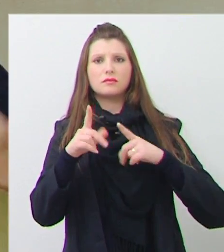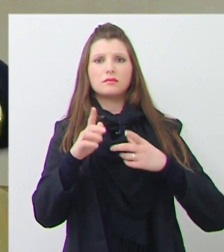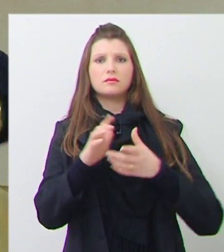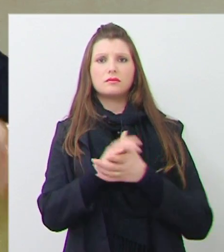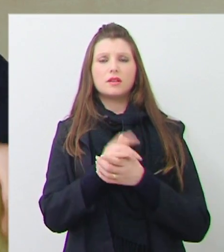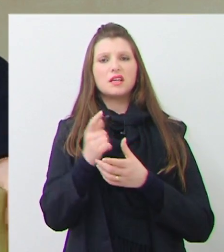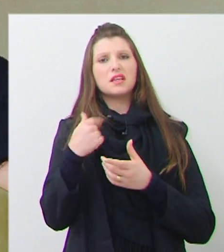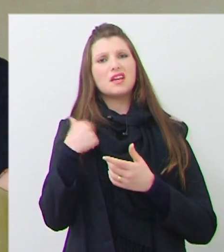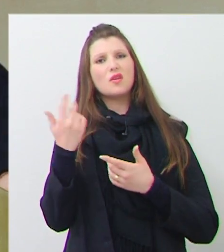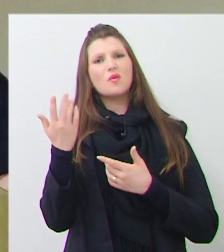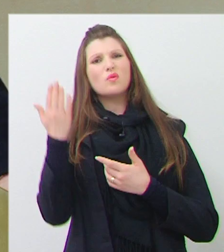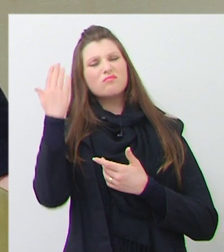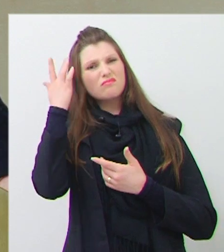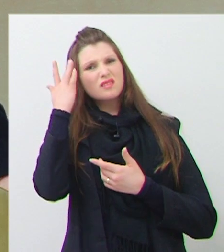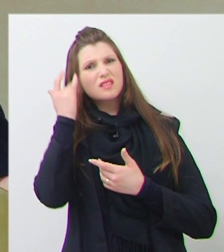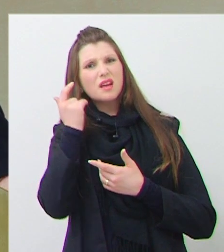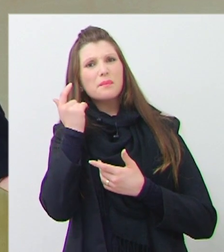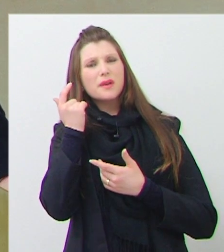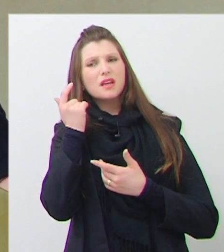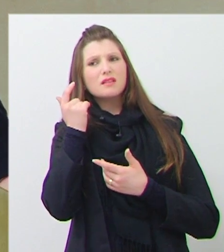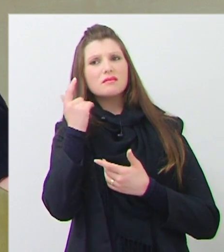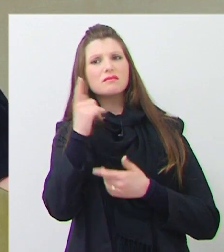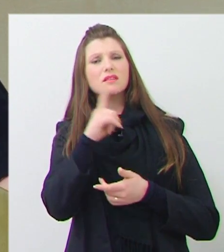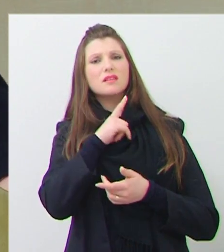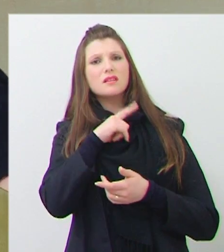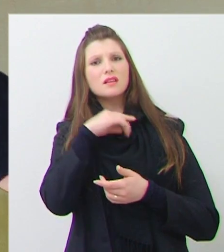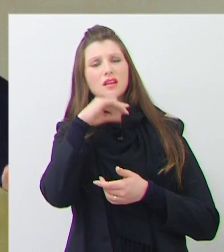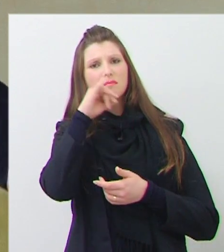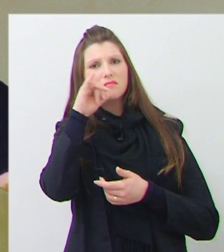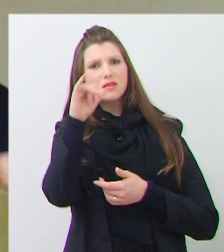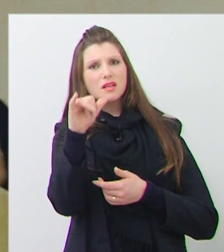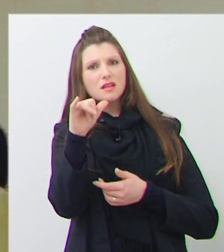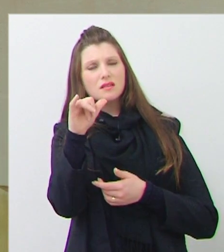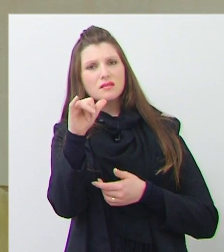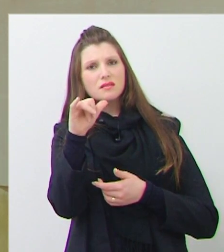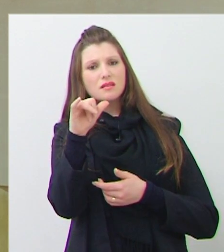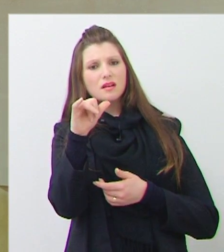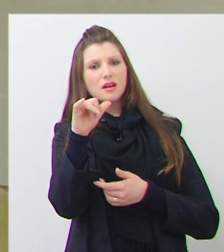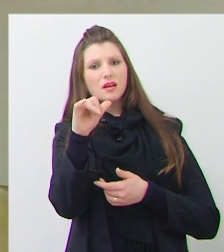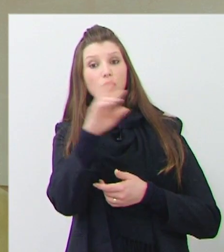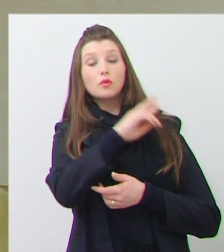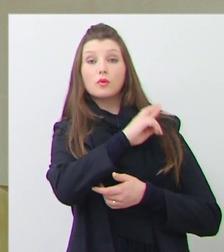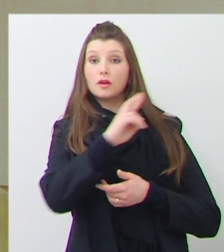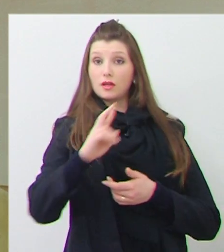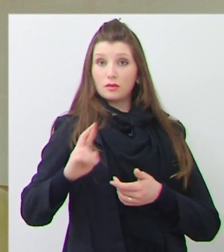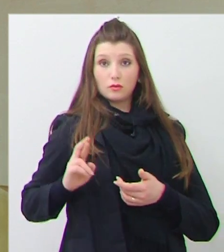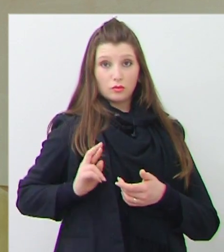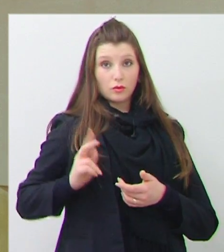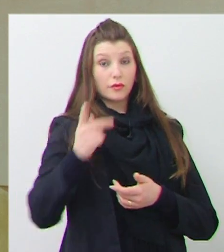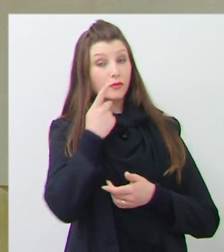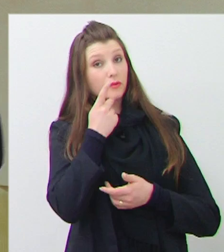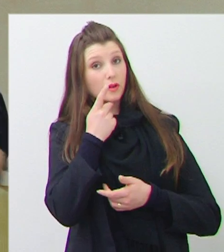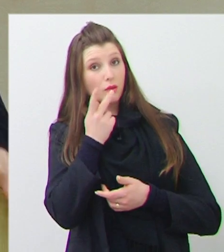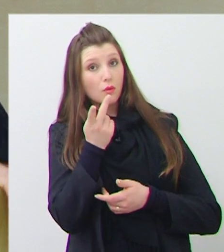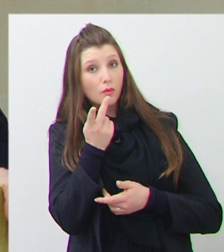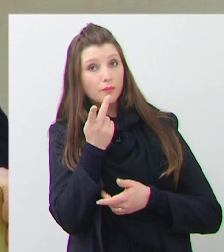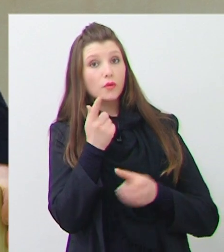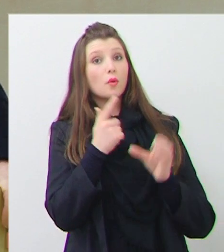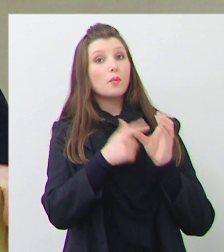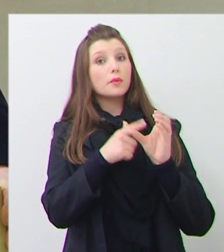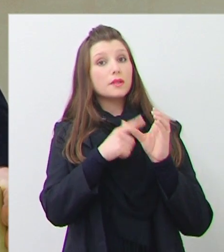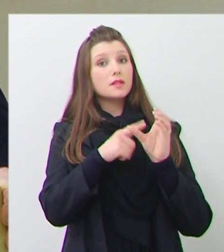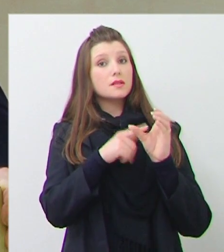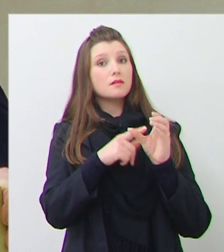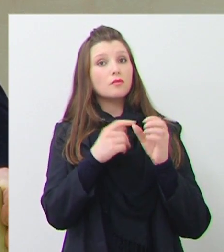E eu fiquei sabendo via imprensa de que, segundo informações do reitor, o município deixou de